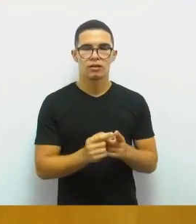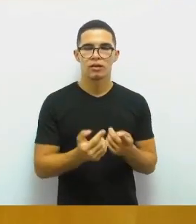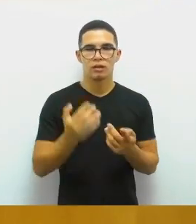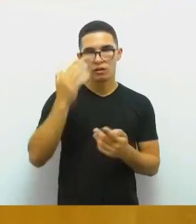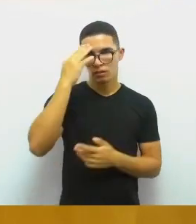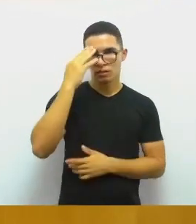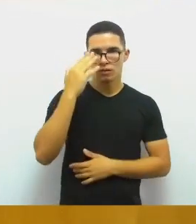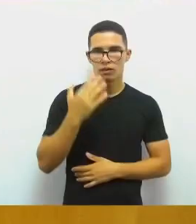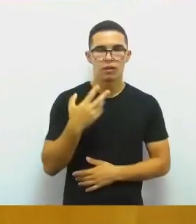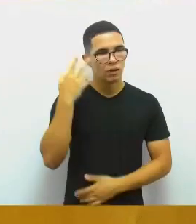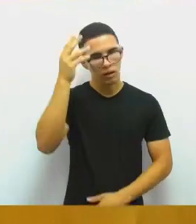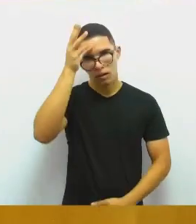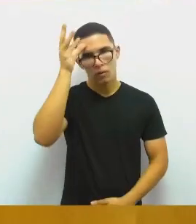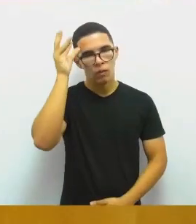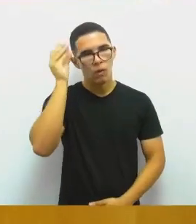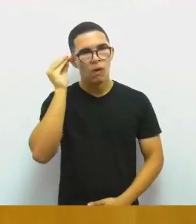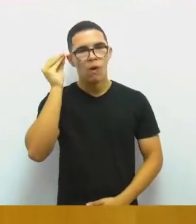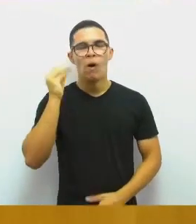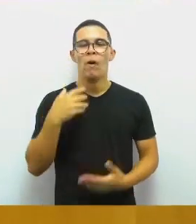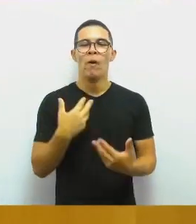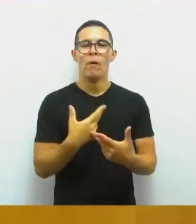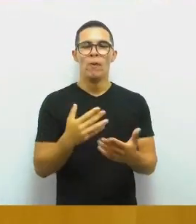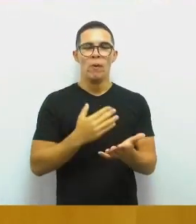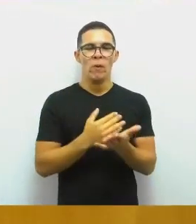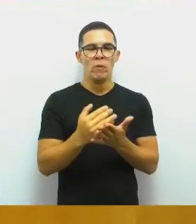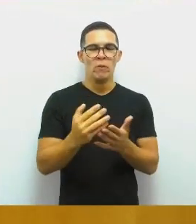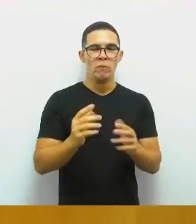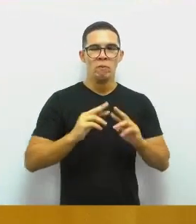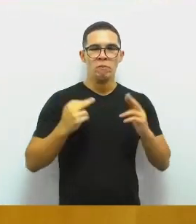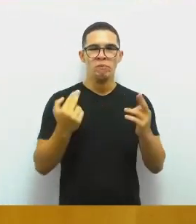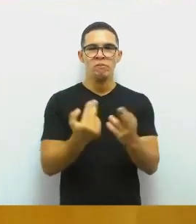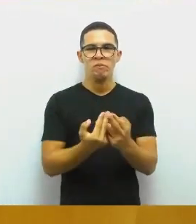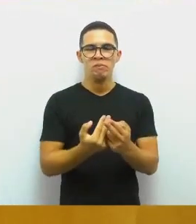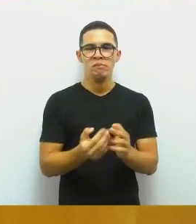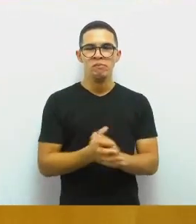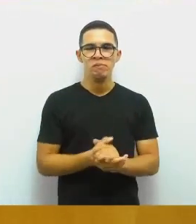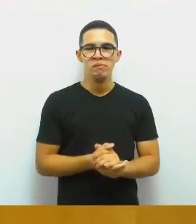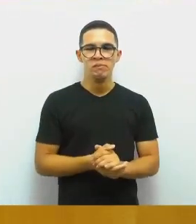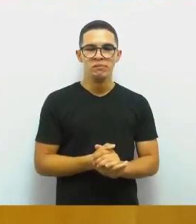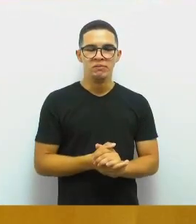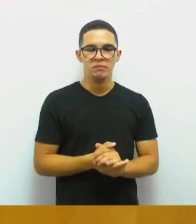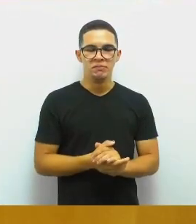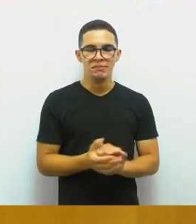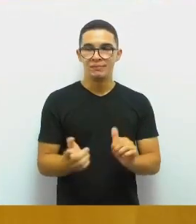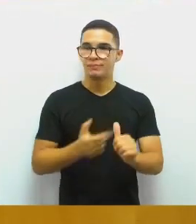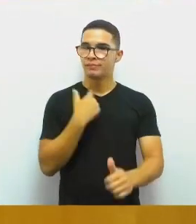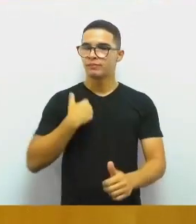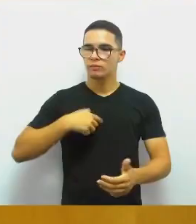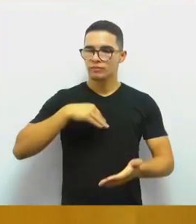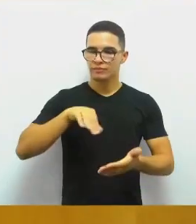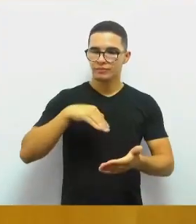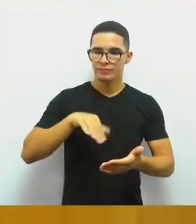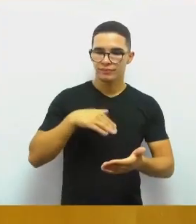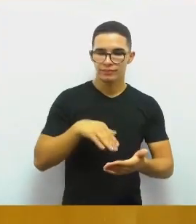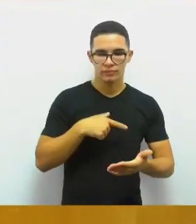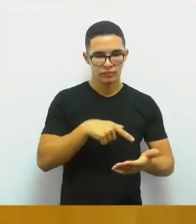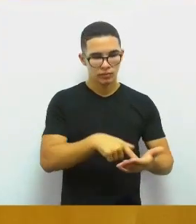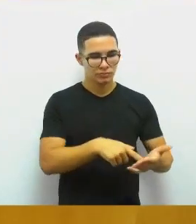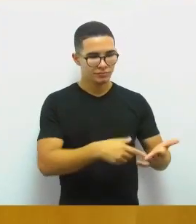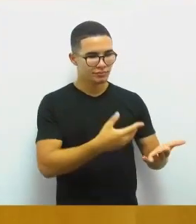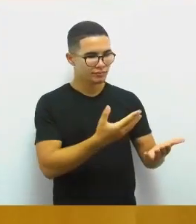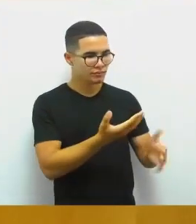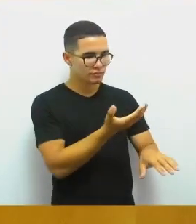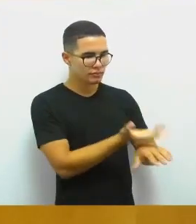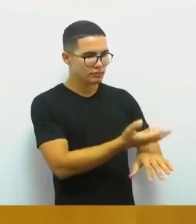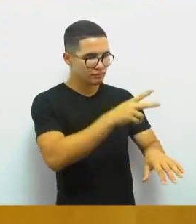os vereadores Chapim e Rubinho Metalúrgico, dando continuidade à sessão. Sua Excelência solicitou ao primeiro secretário que procedesse à leitura